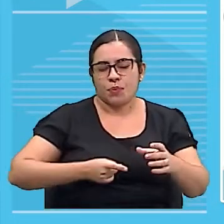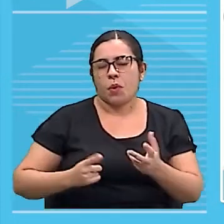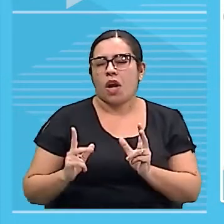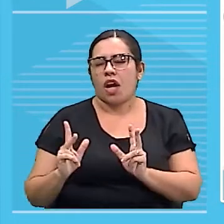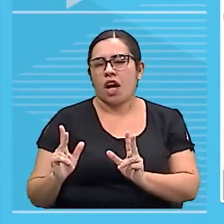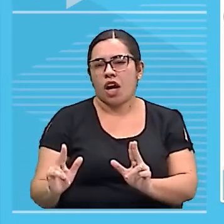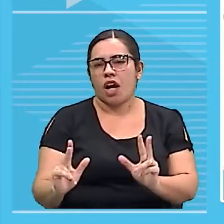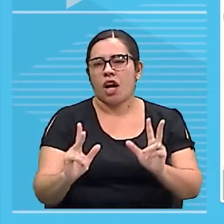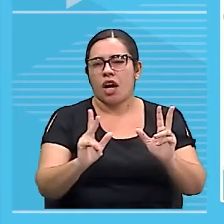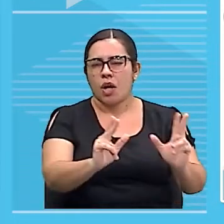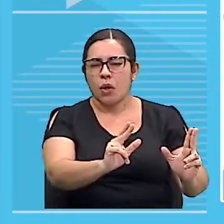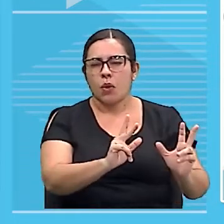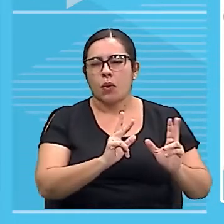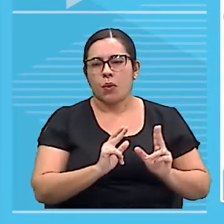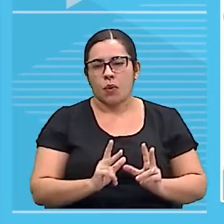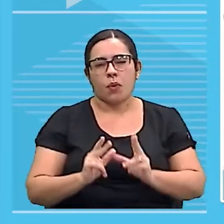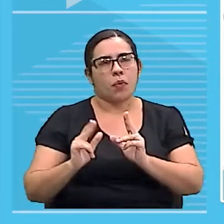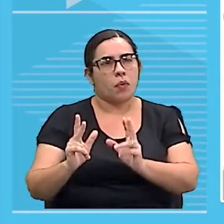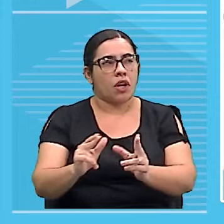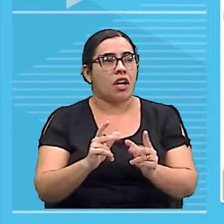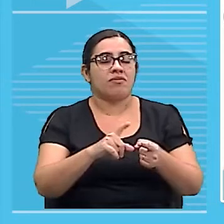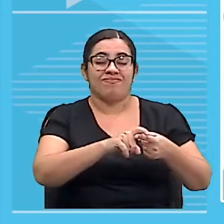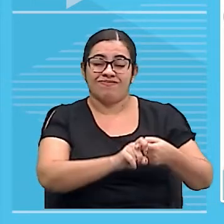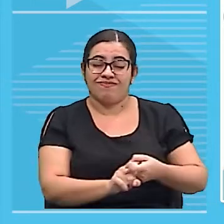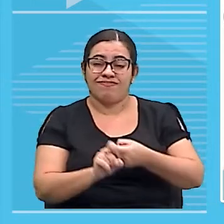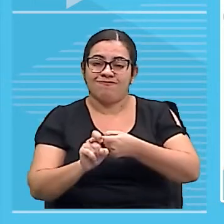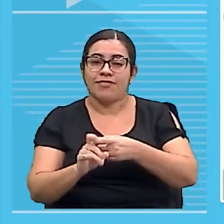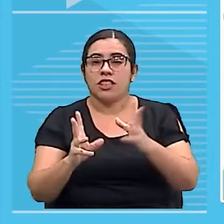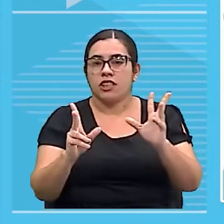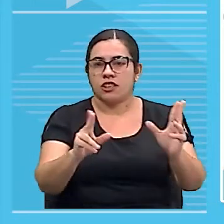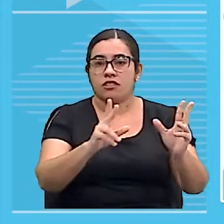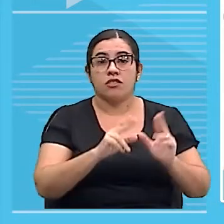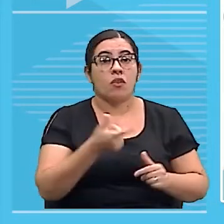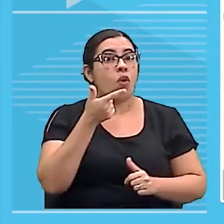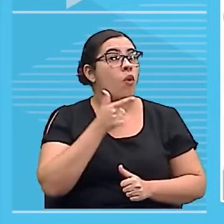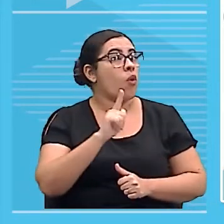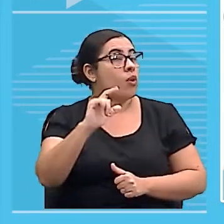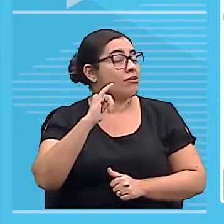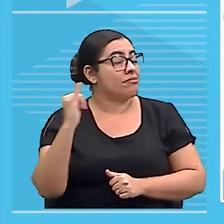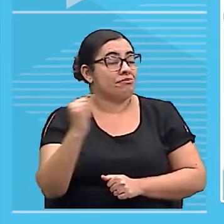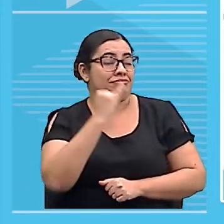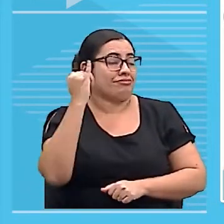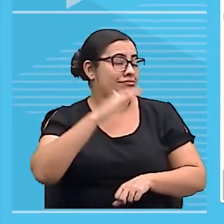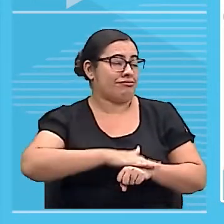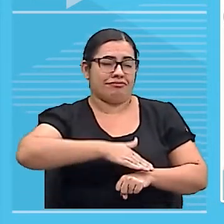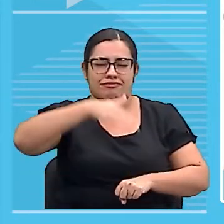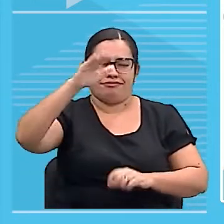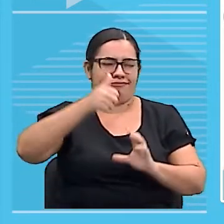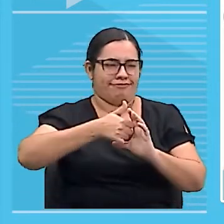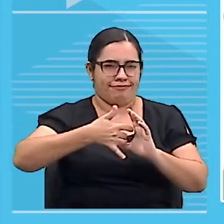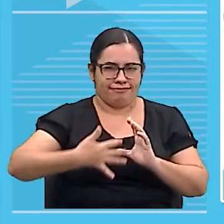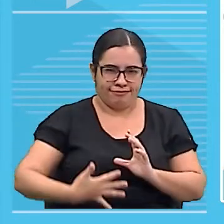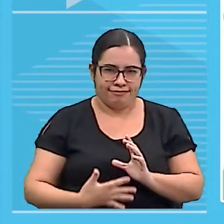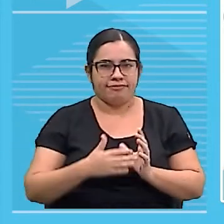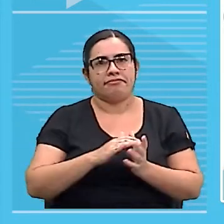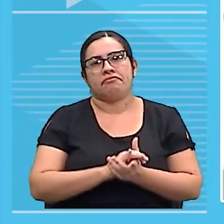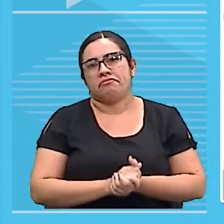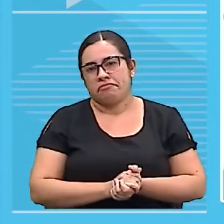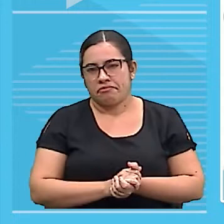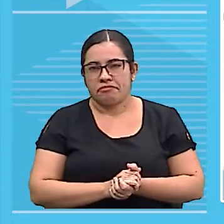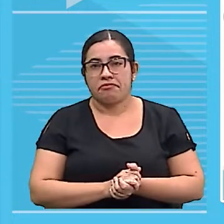Oi para todos os resistores eu tenho outra característica muito importante e a